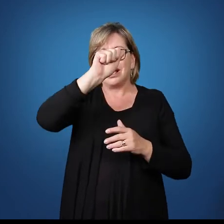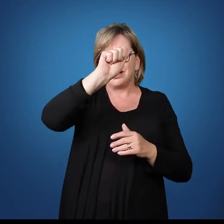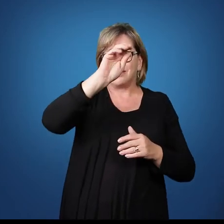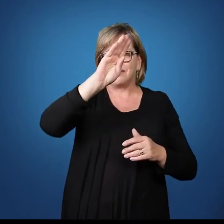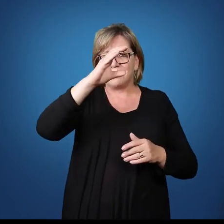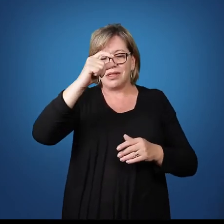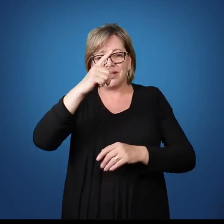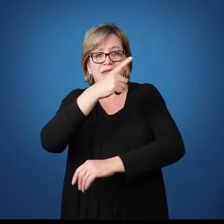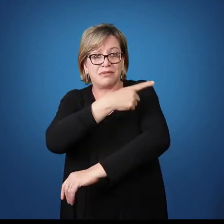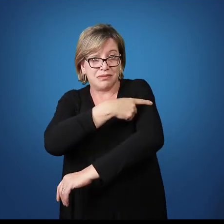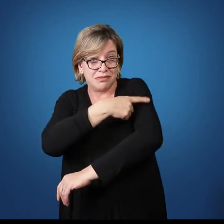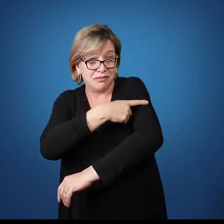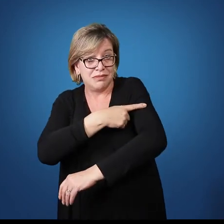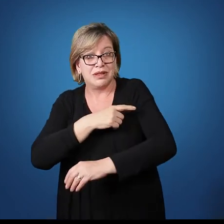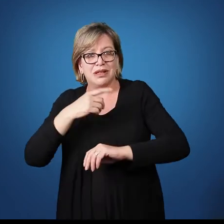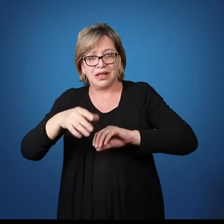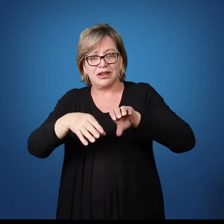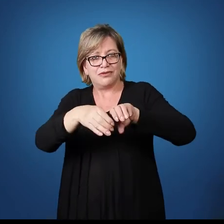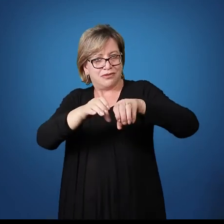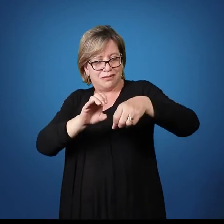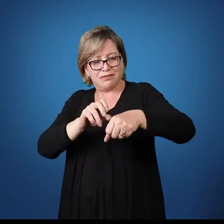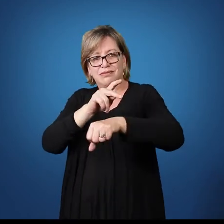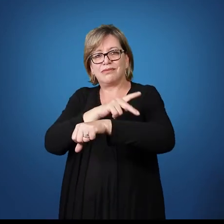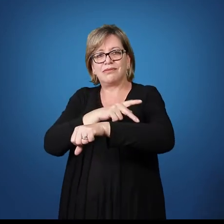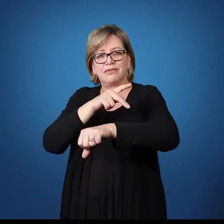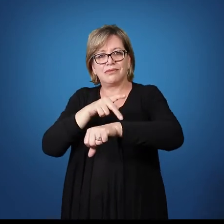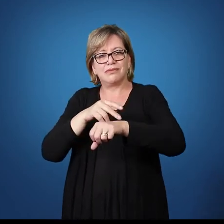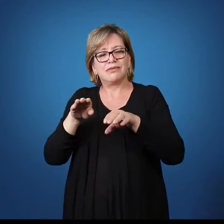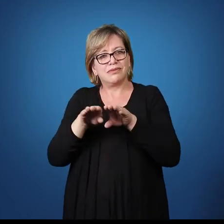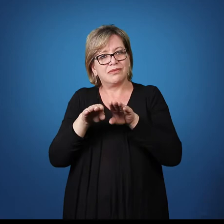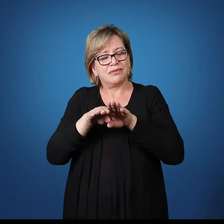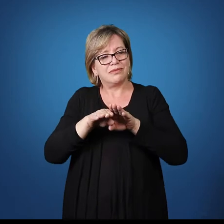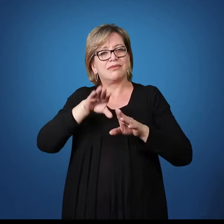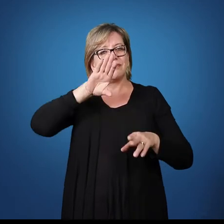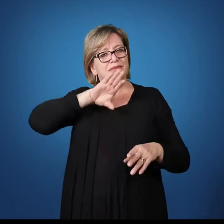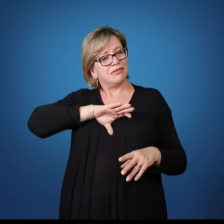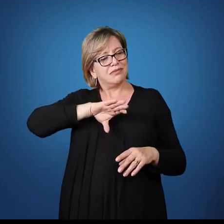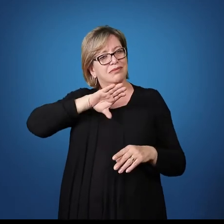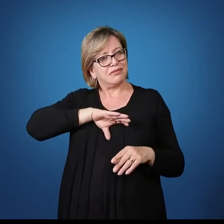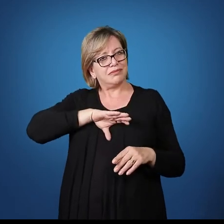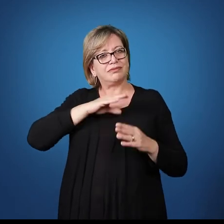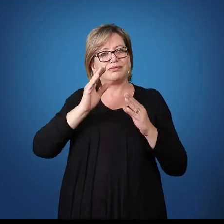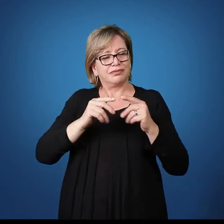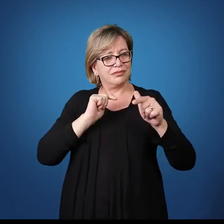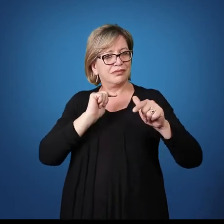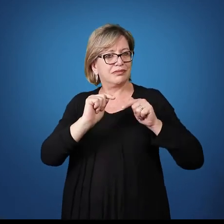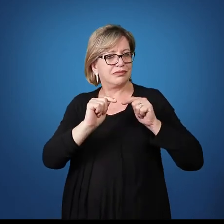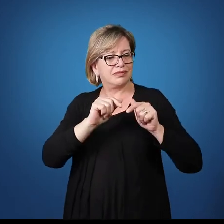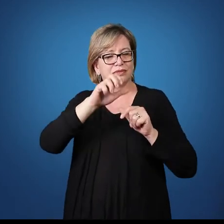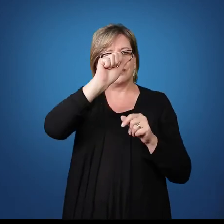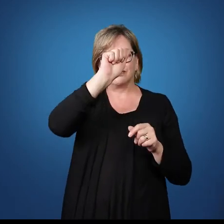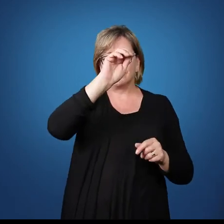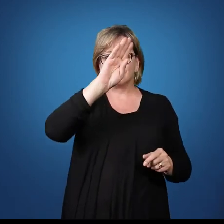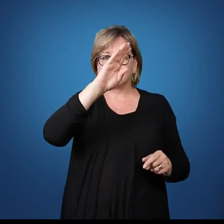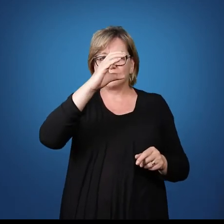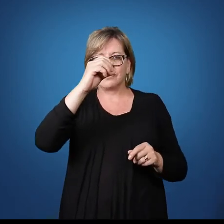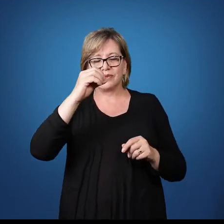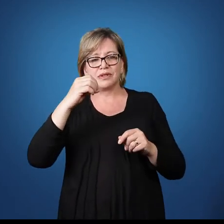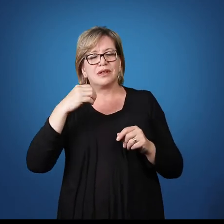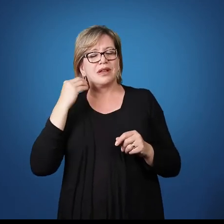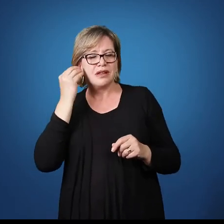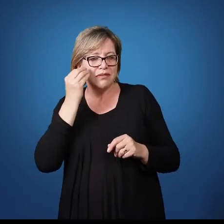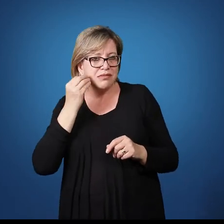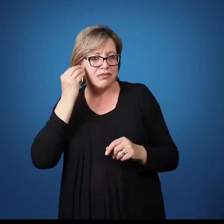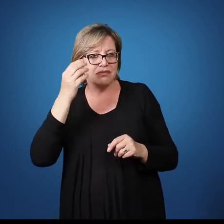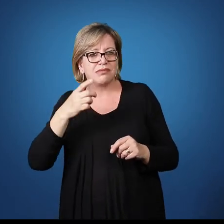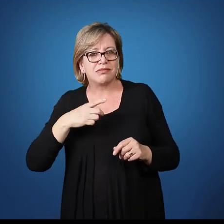professora Juscelene, ela é formada em pedagogia e também em letras. Ela já atua com a alfabetização, ela tem